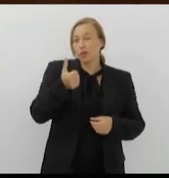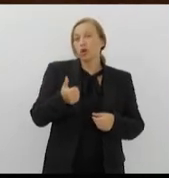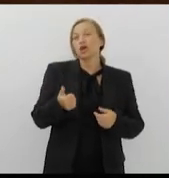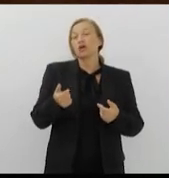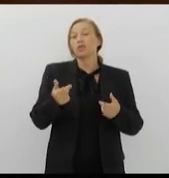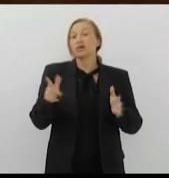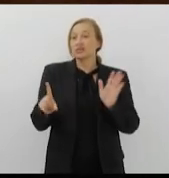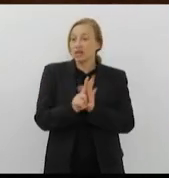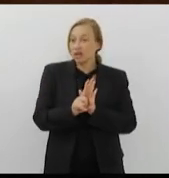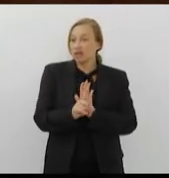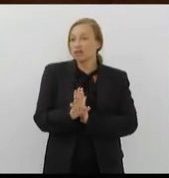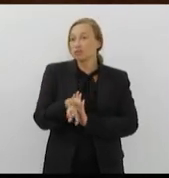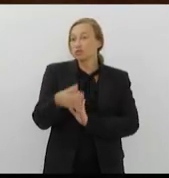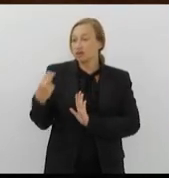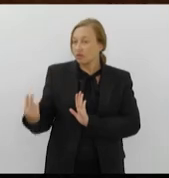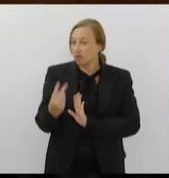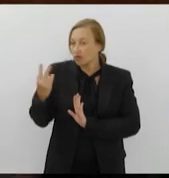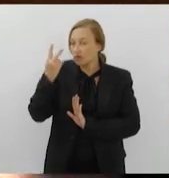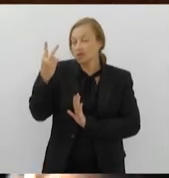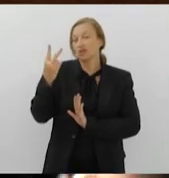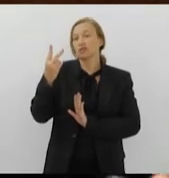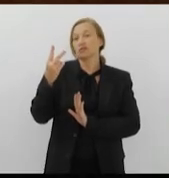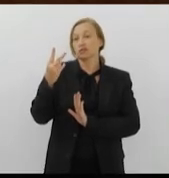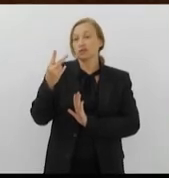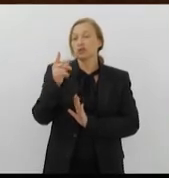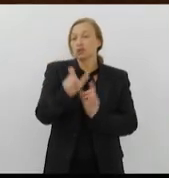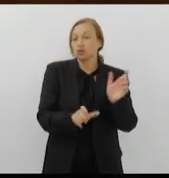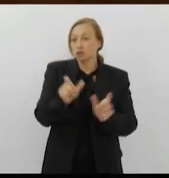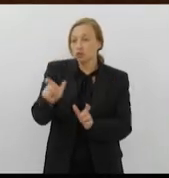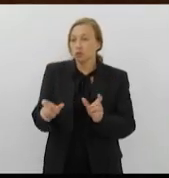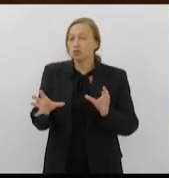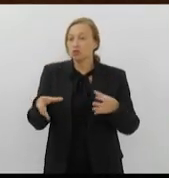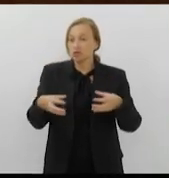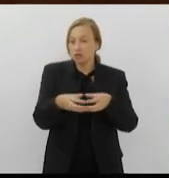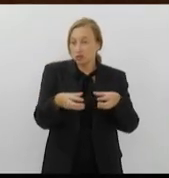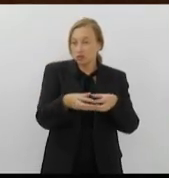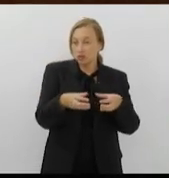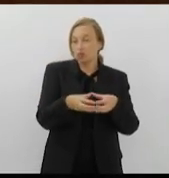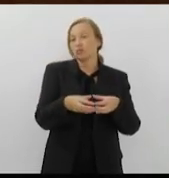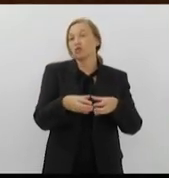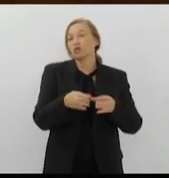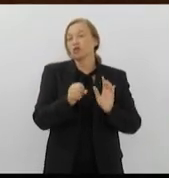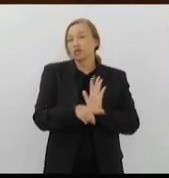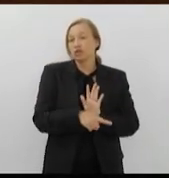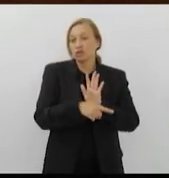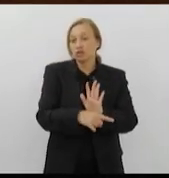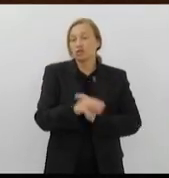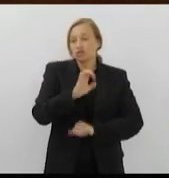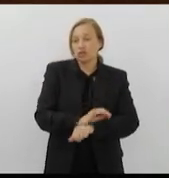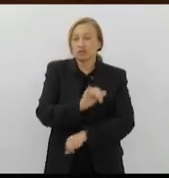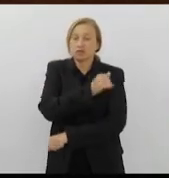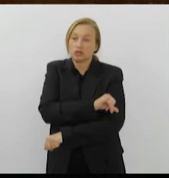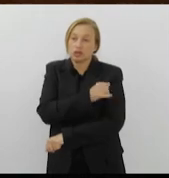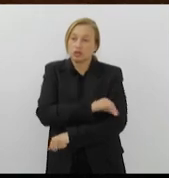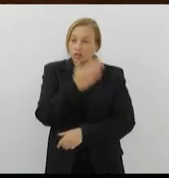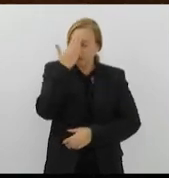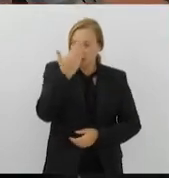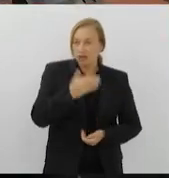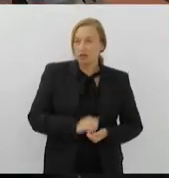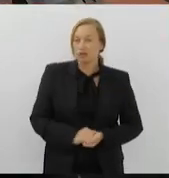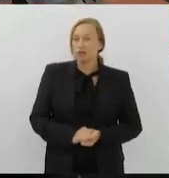nós vamos estar reconhecendo o valor de todas as entidades assistenciais do estado do Rio de Janeiro. Muito obrigado.